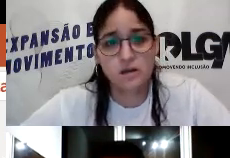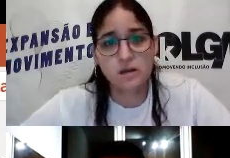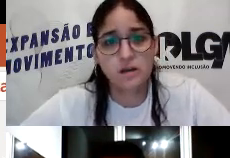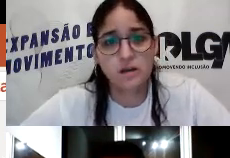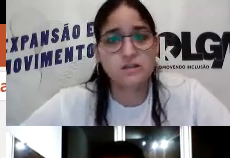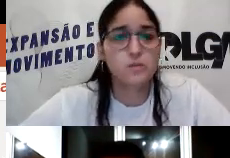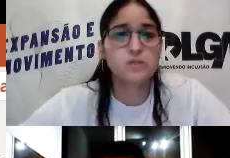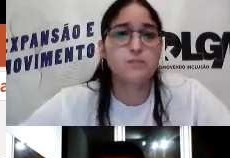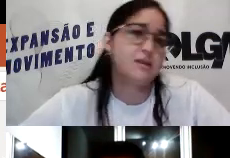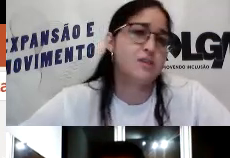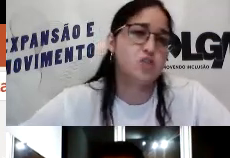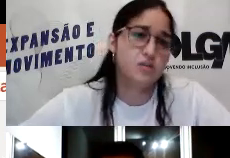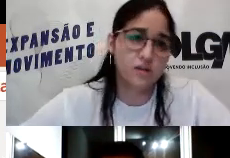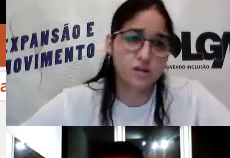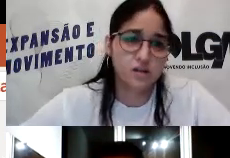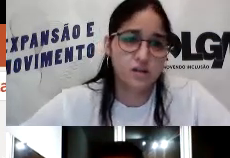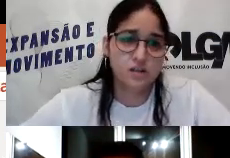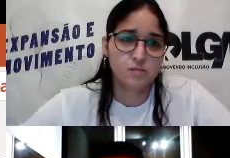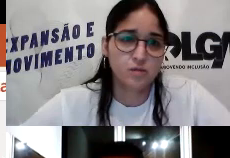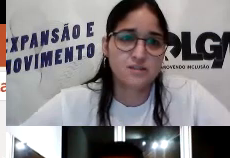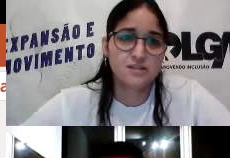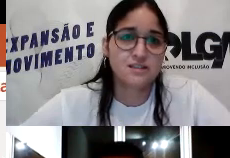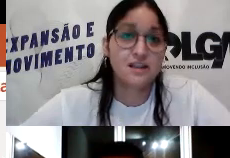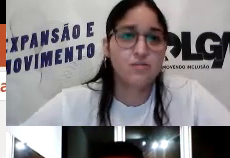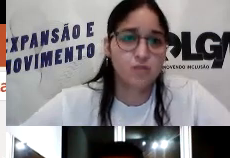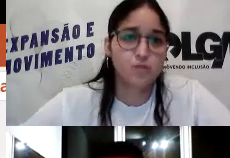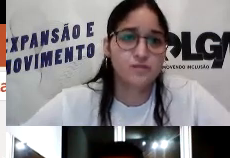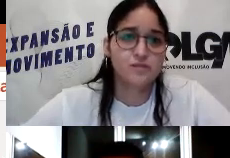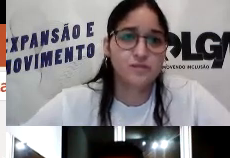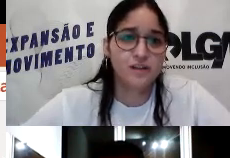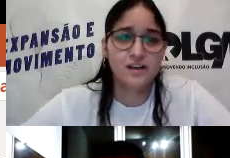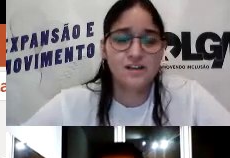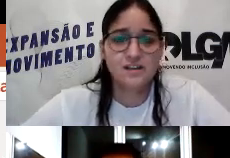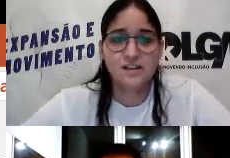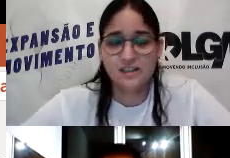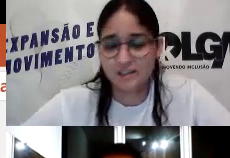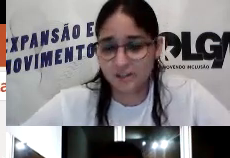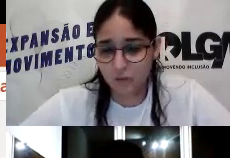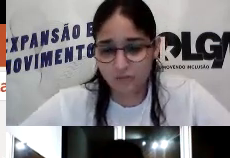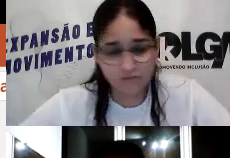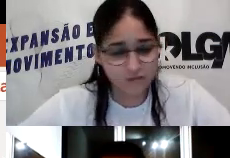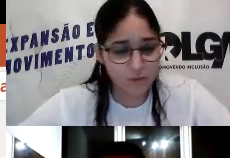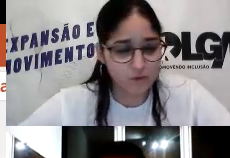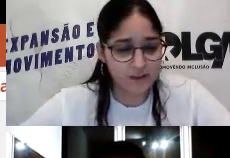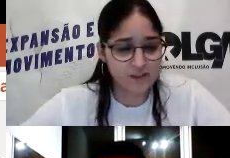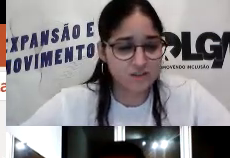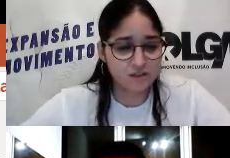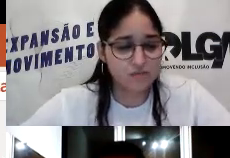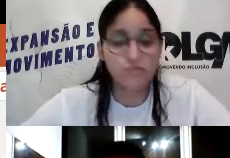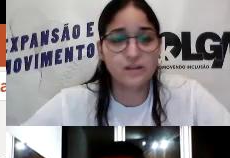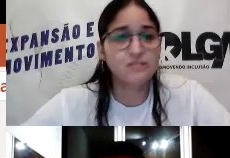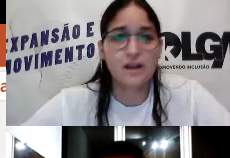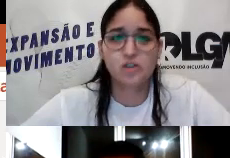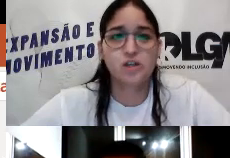passa, cria-se uma expectativa muitas vezes terrível, né? Então, foi uma abordagem,